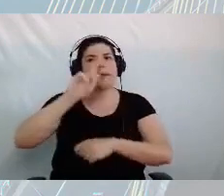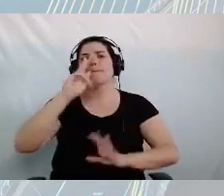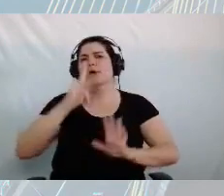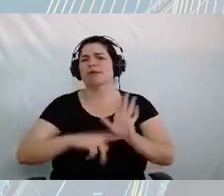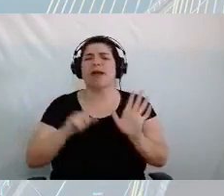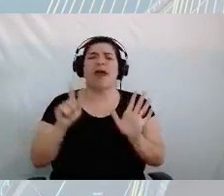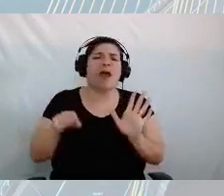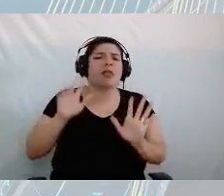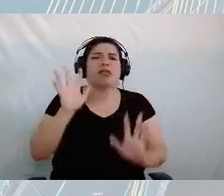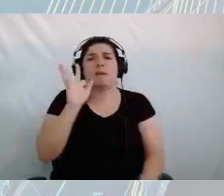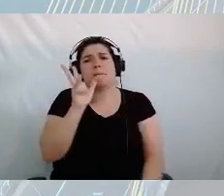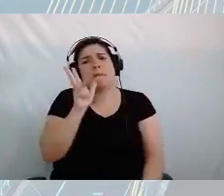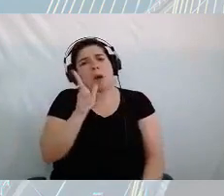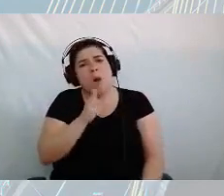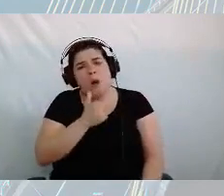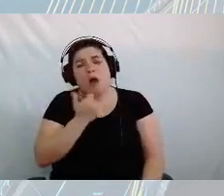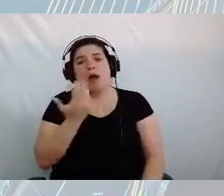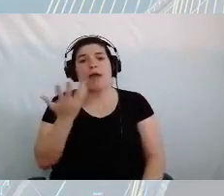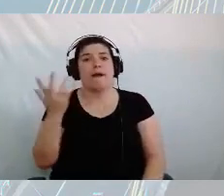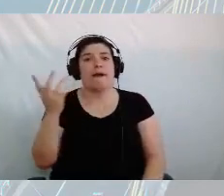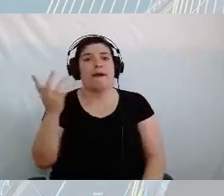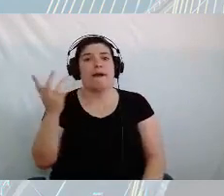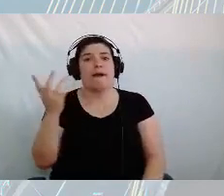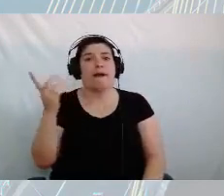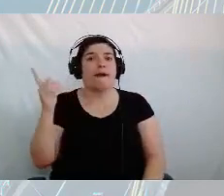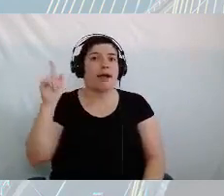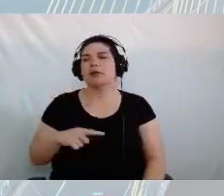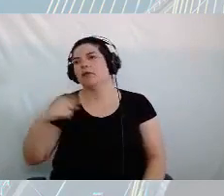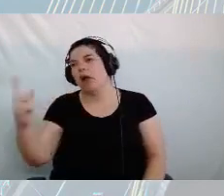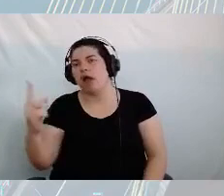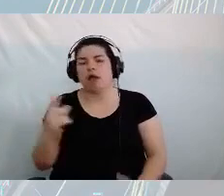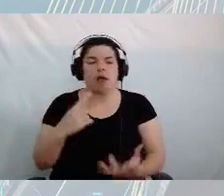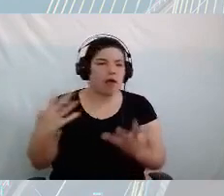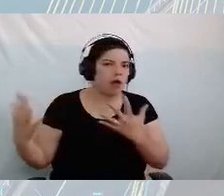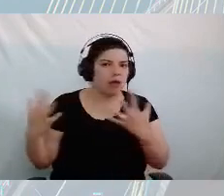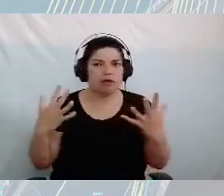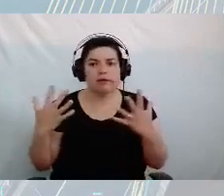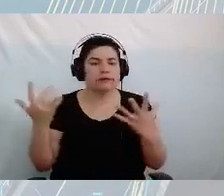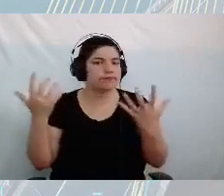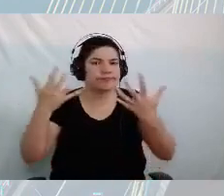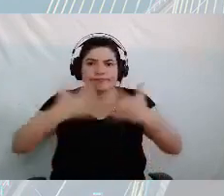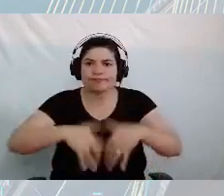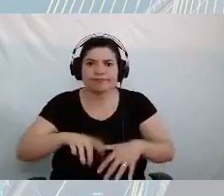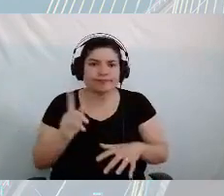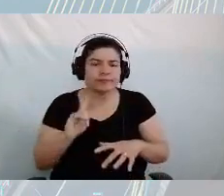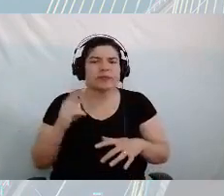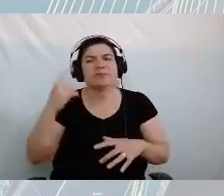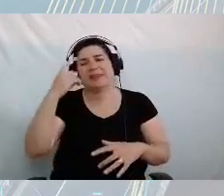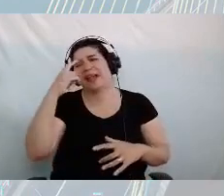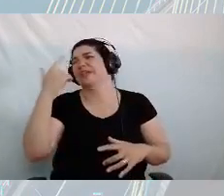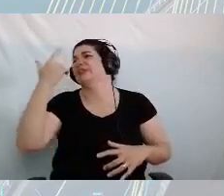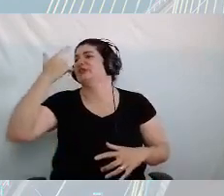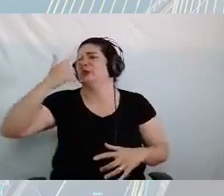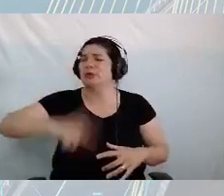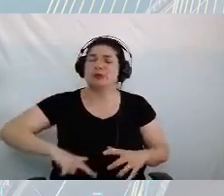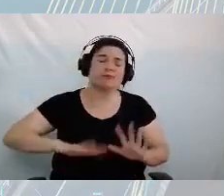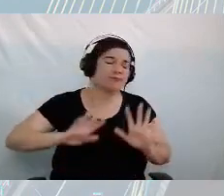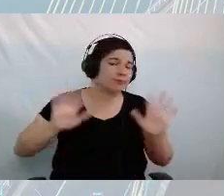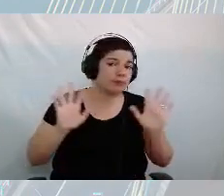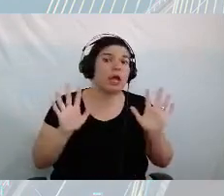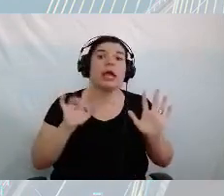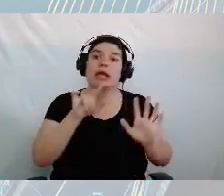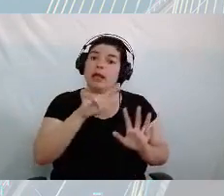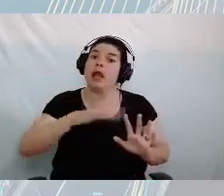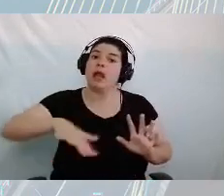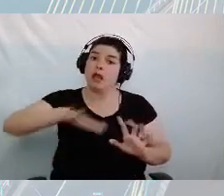negócio extremamente vai lá e vem, e não funciona. E eu disse, lá vem isso tudo de novo. Primeiro, eles são da